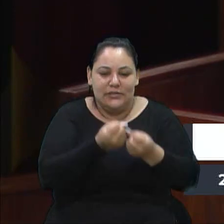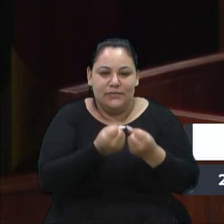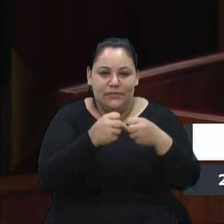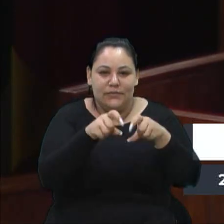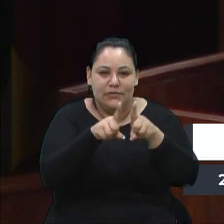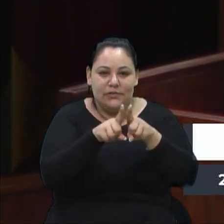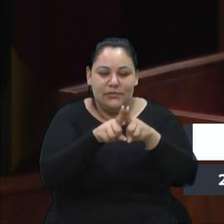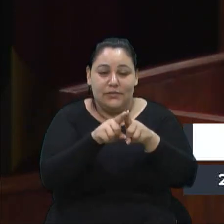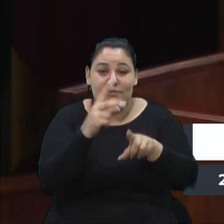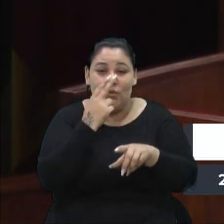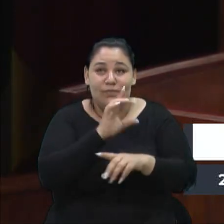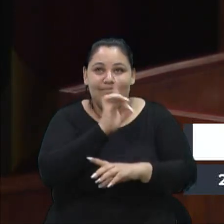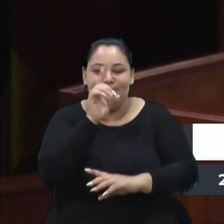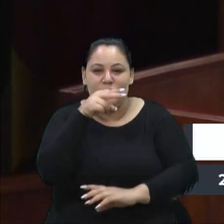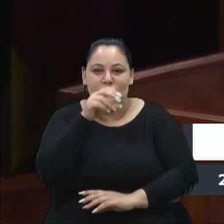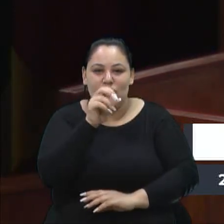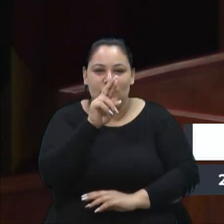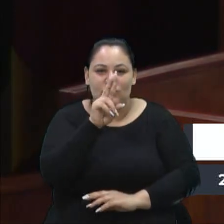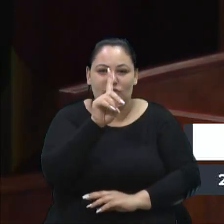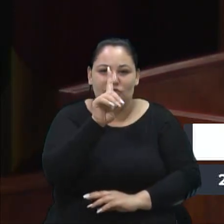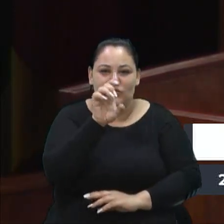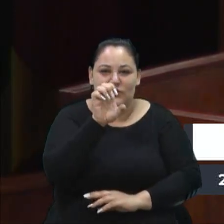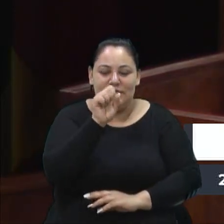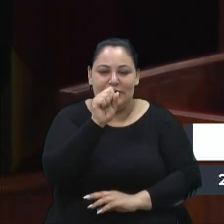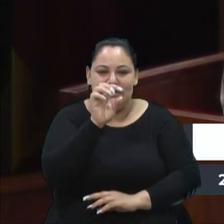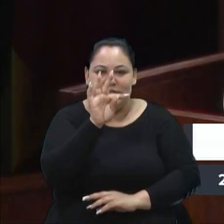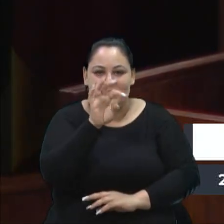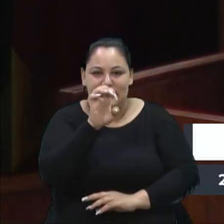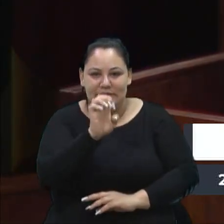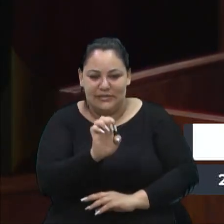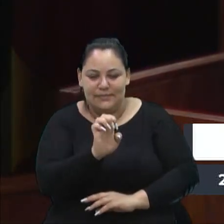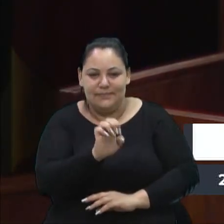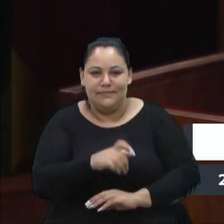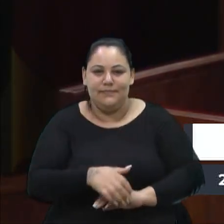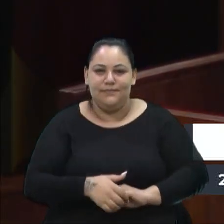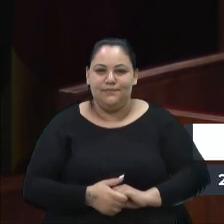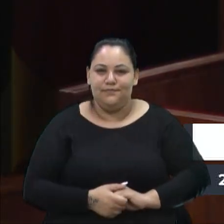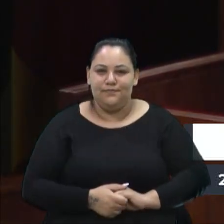Nordeste brasileiro, que seria a savana e a caatinga. Pode passar.